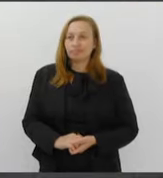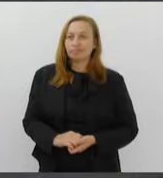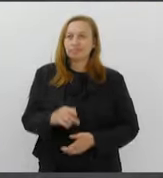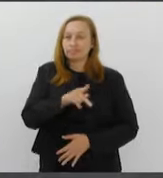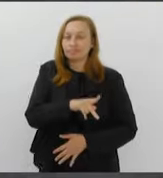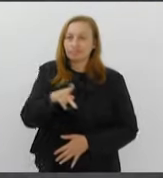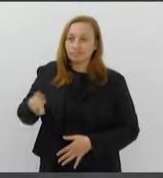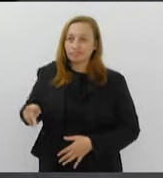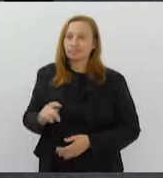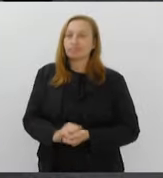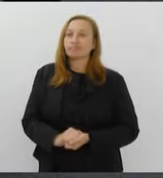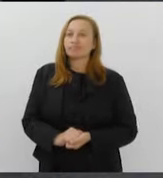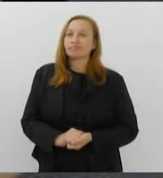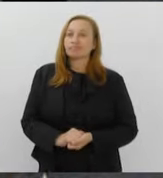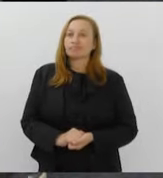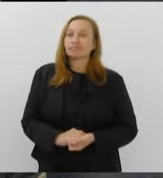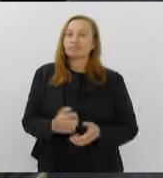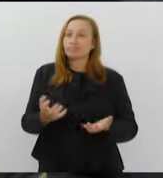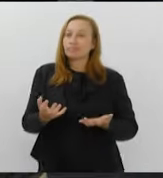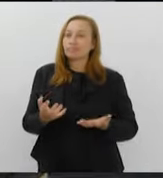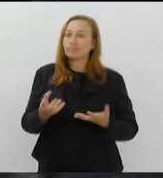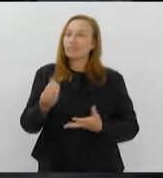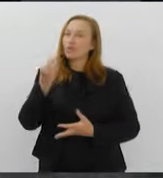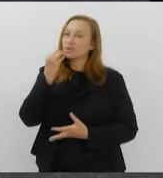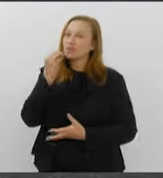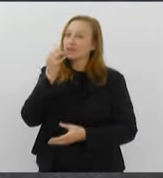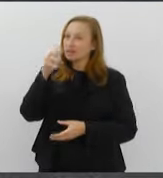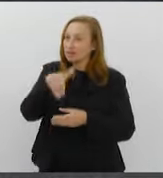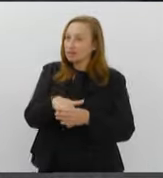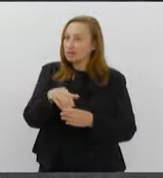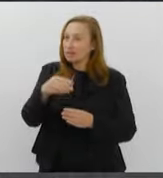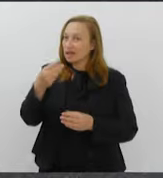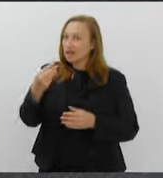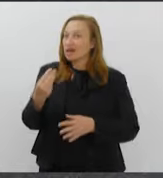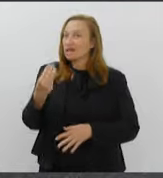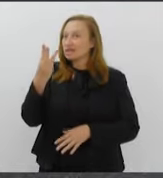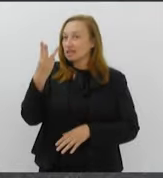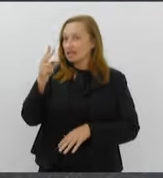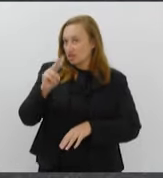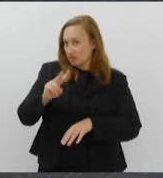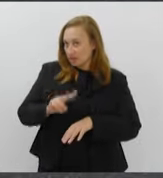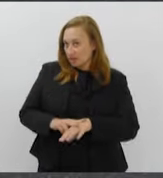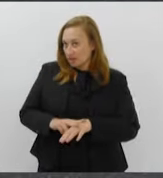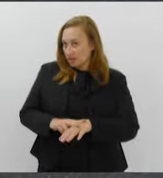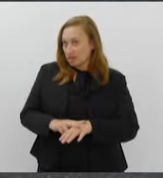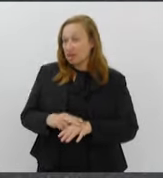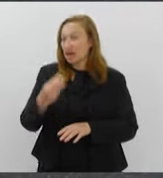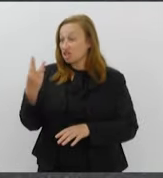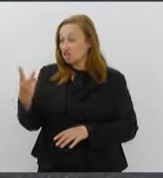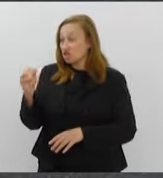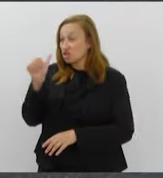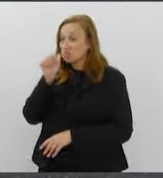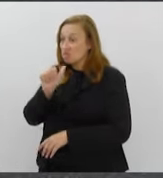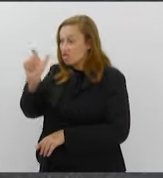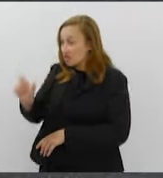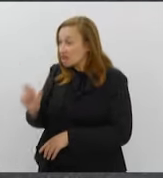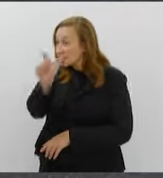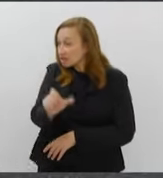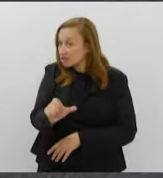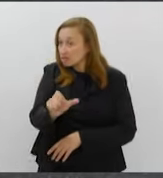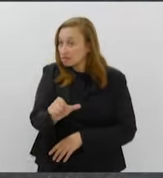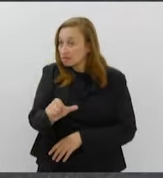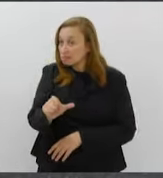Presidente, eu gostaria de ter a chance de votar três vezes. As três parlamentares são